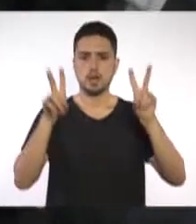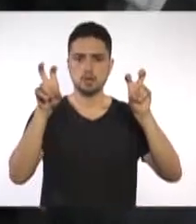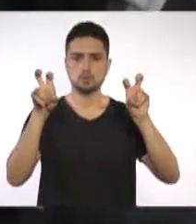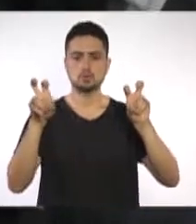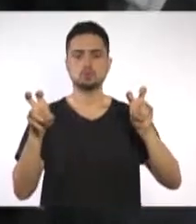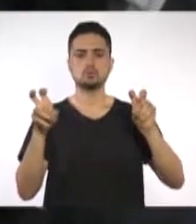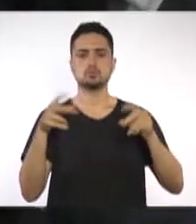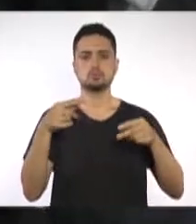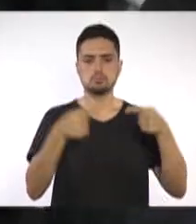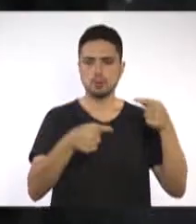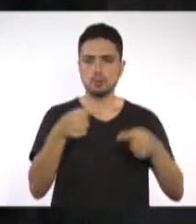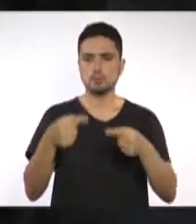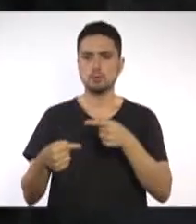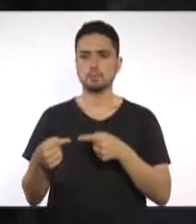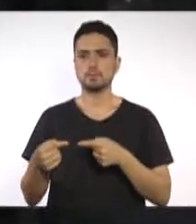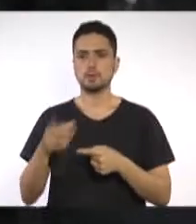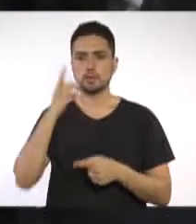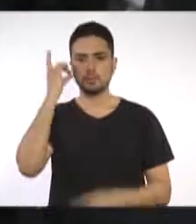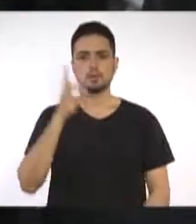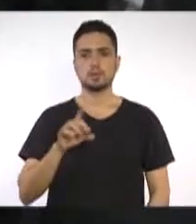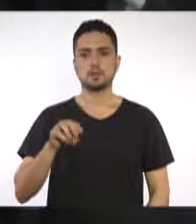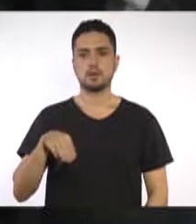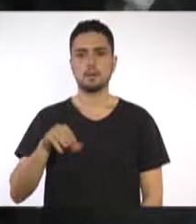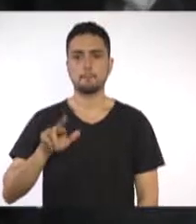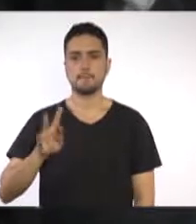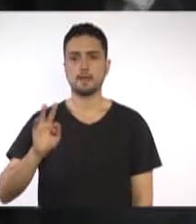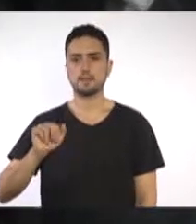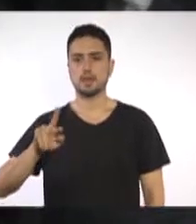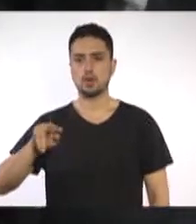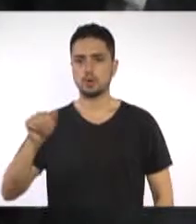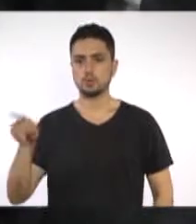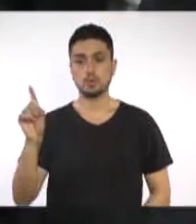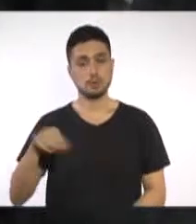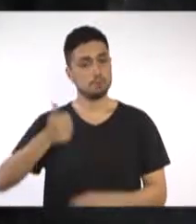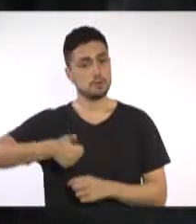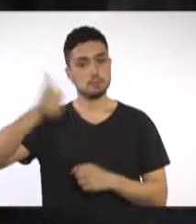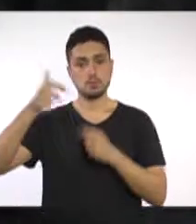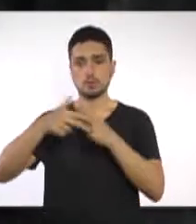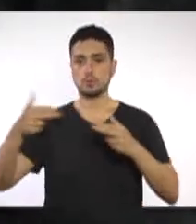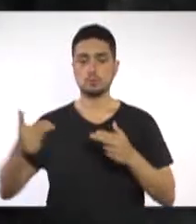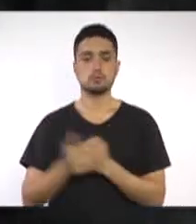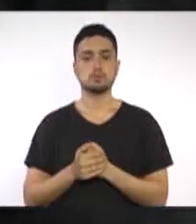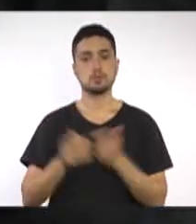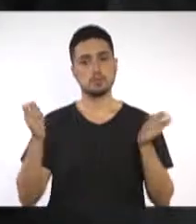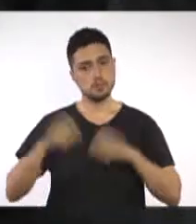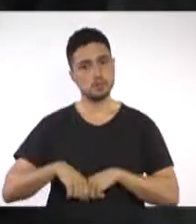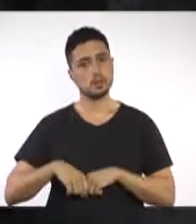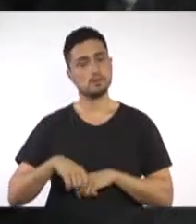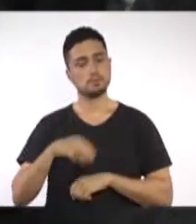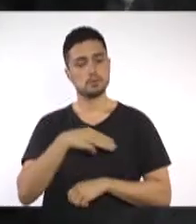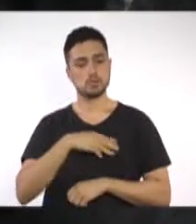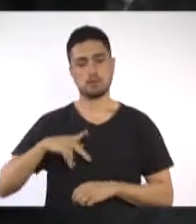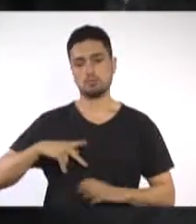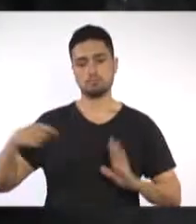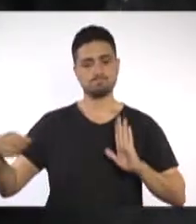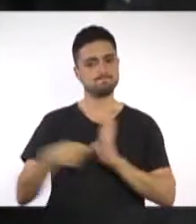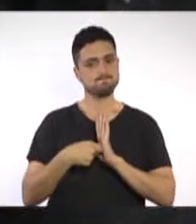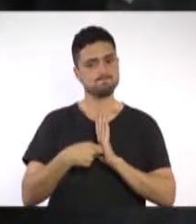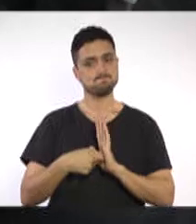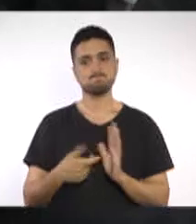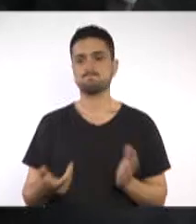Rocha seja, sim, o primeiro ponto para que, eventualmente, se leve o caso ao Ministério Público ou a qualquer